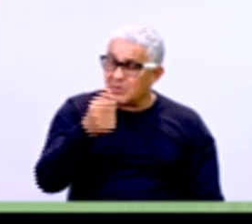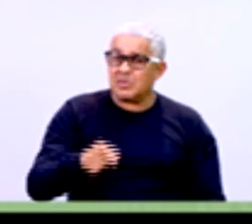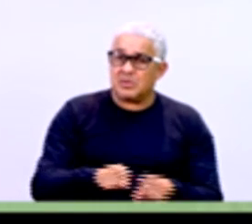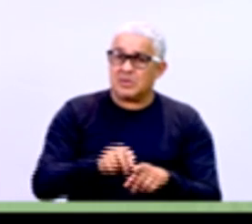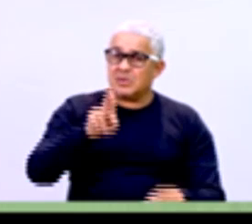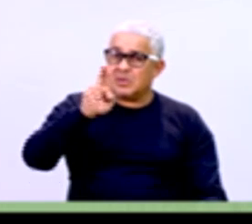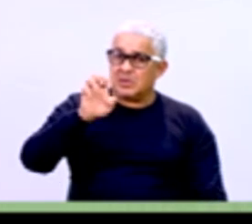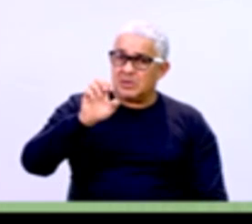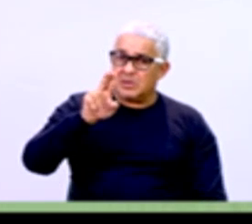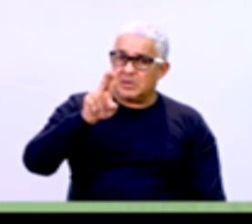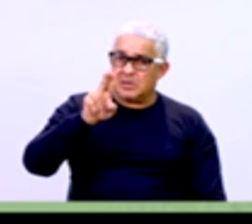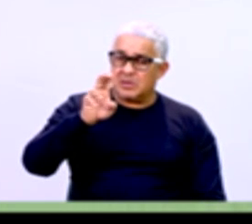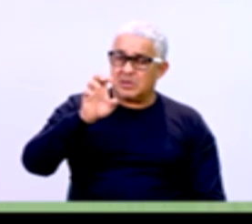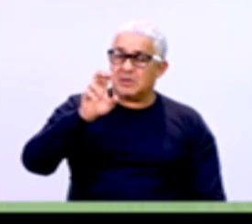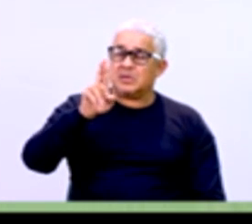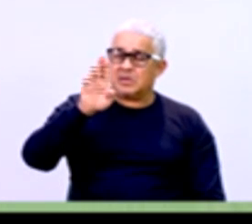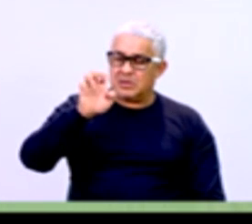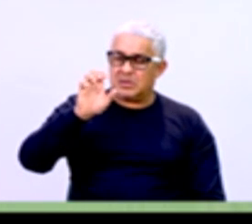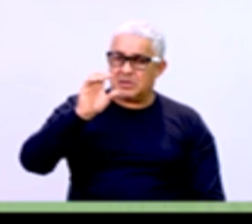suficiente, reparar,